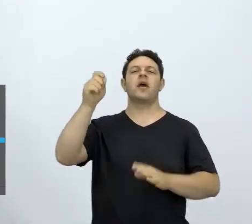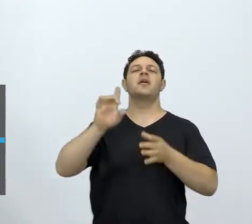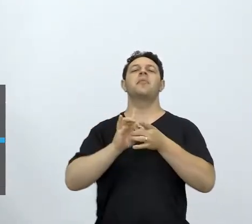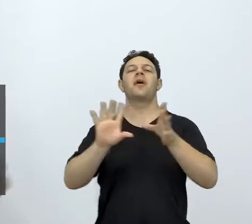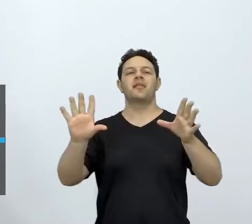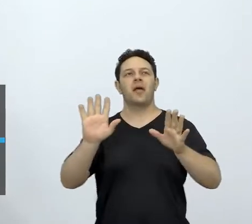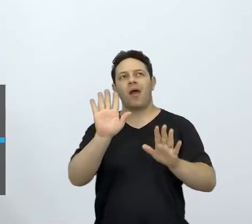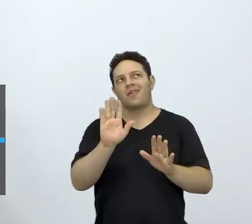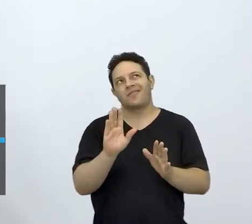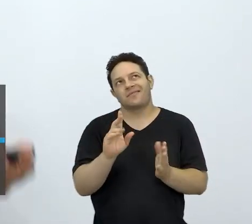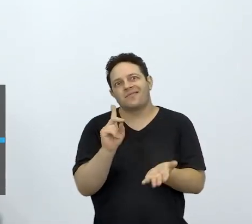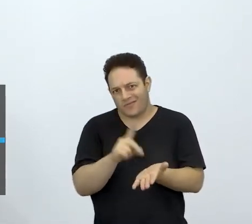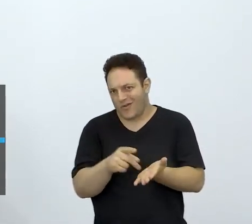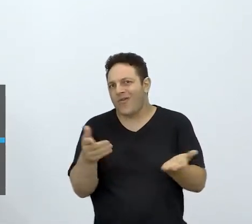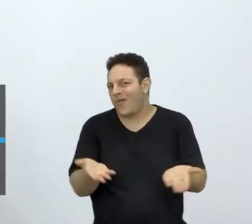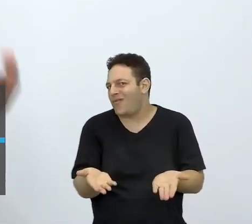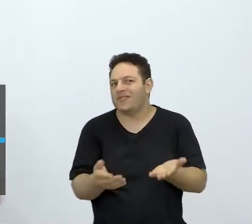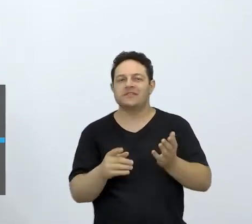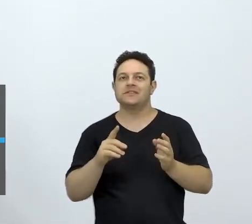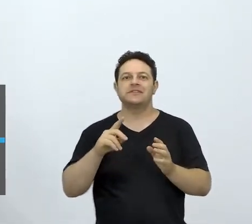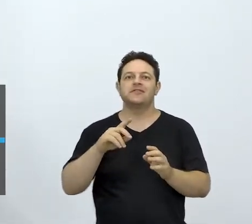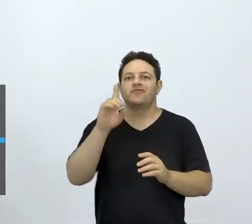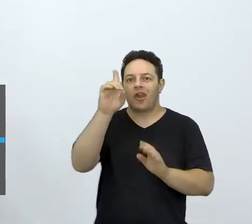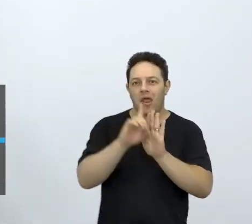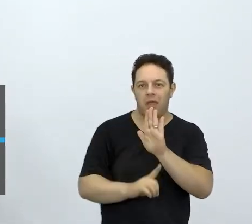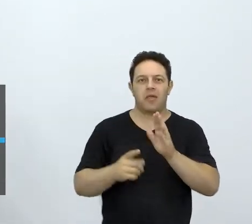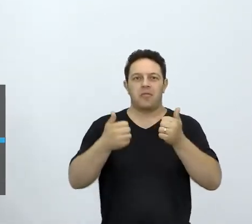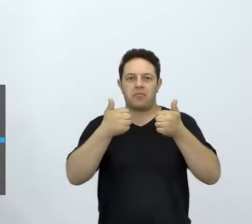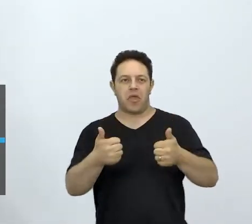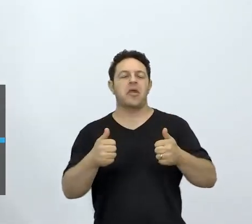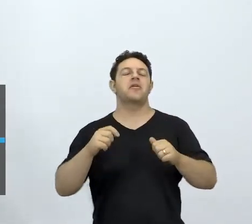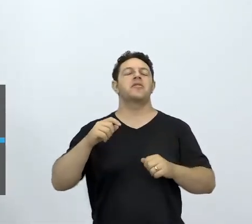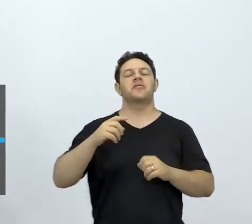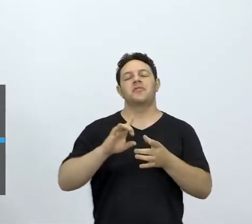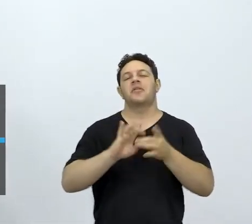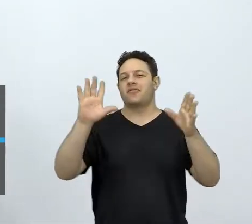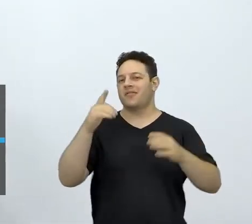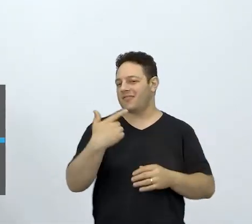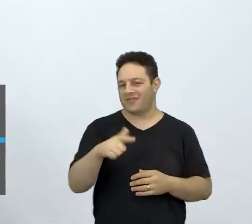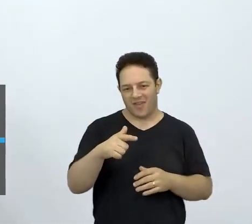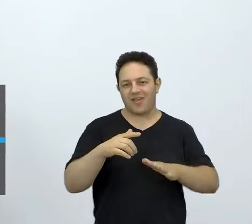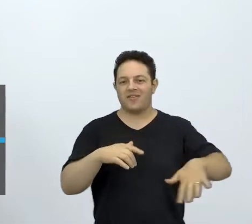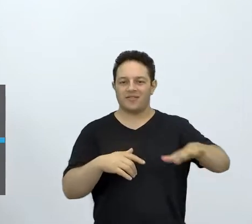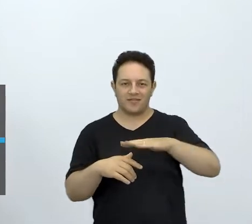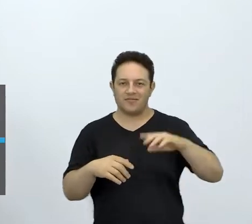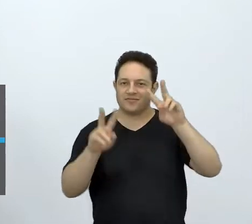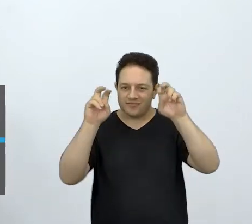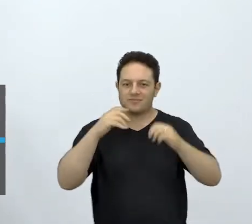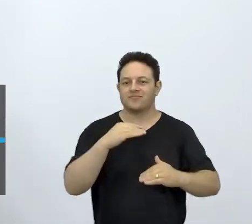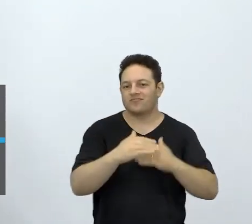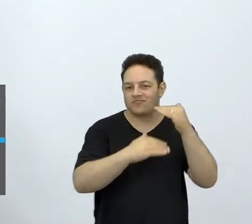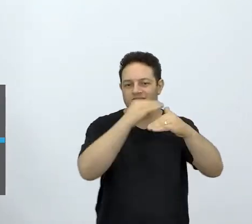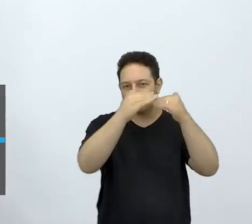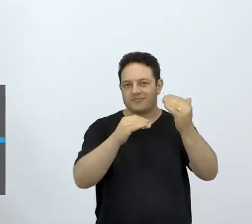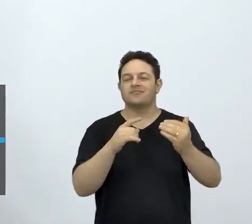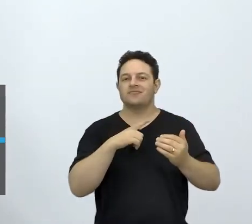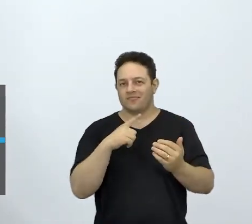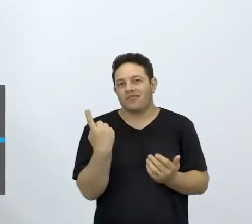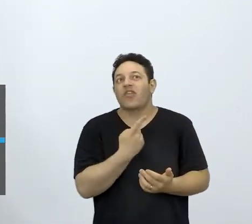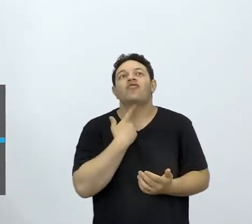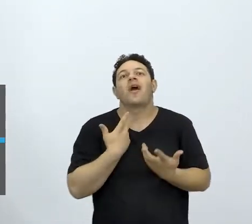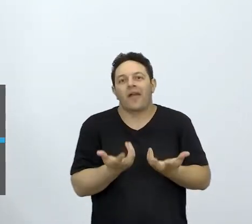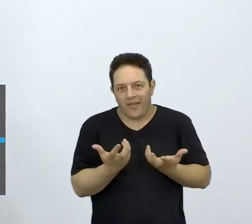possível de direitos e enfim, né, de espaços, né, de desenvolvimento como nós